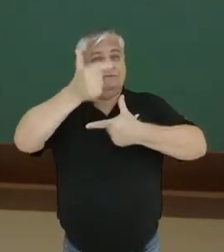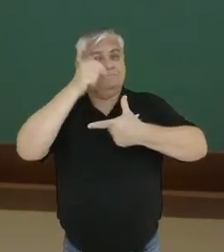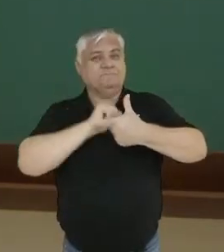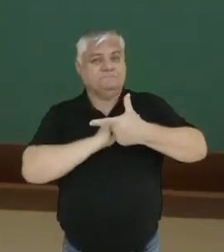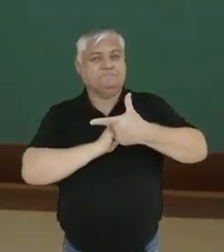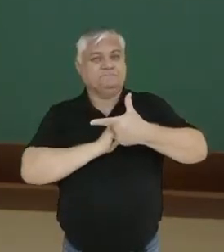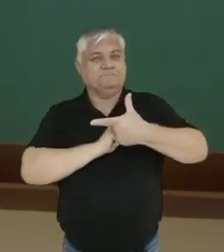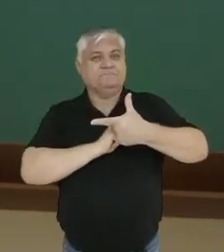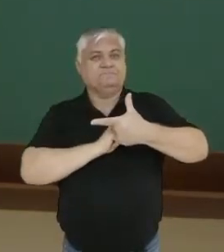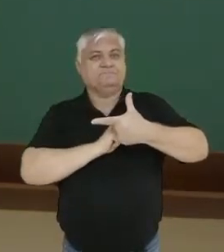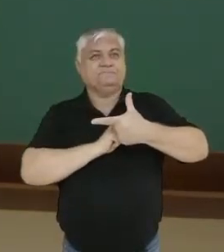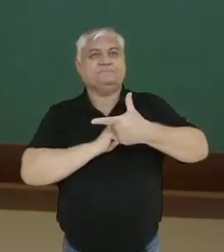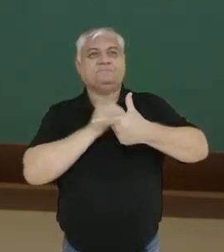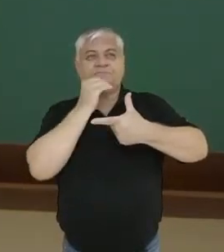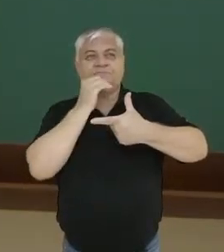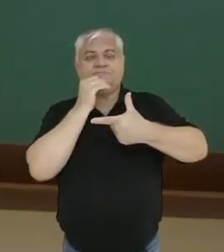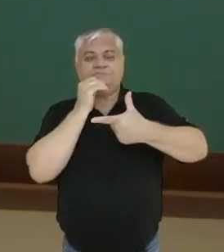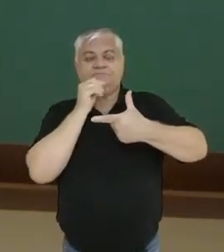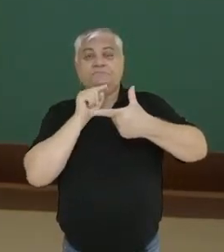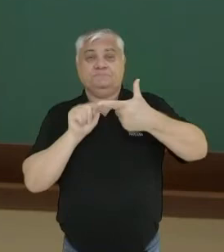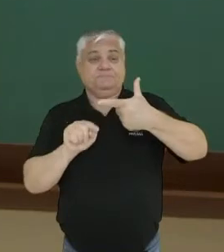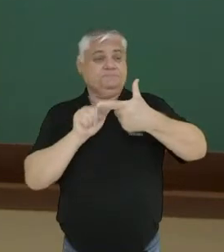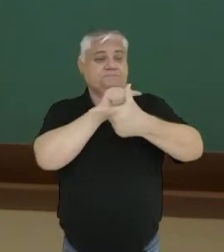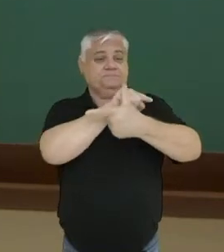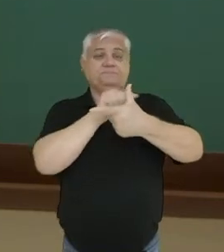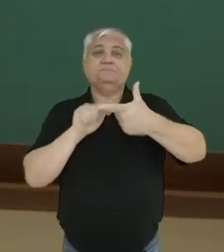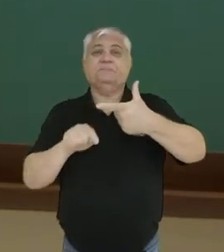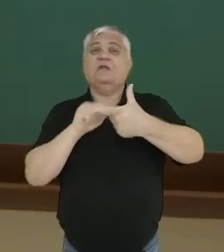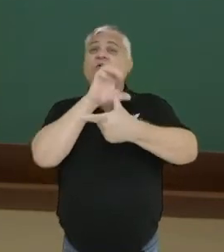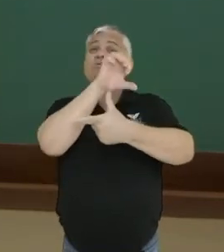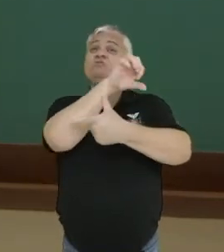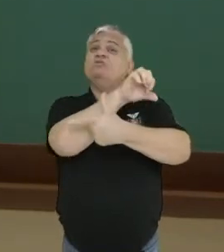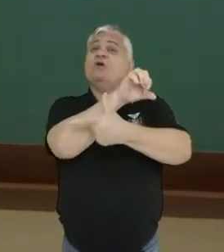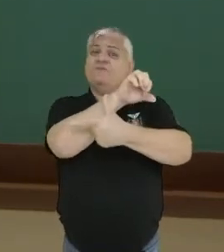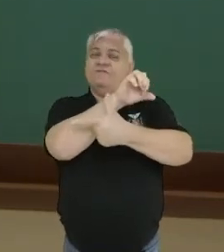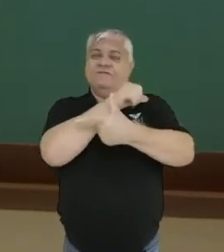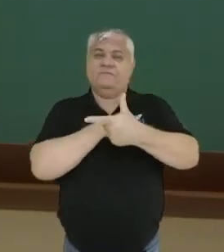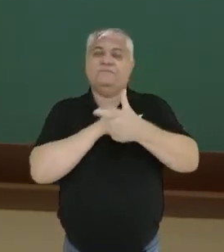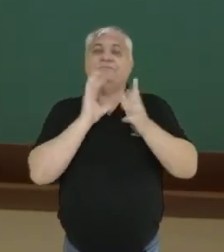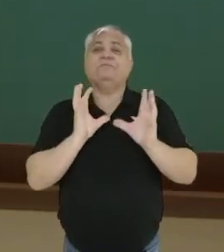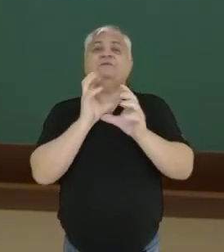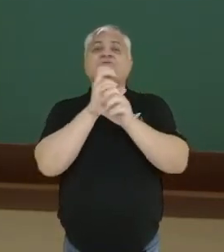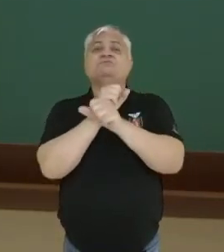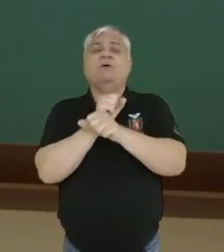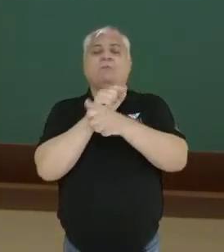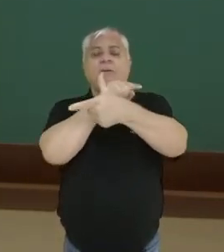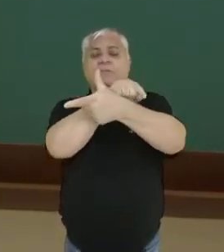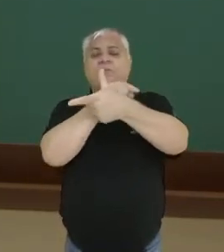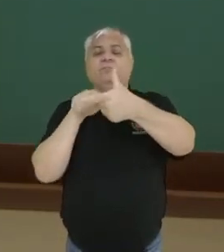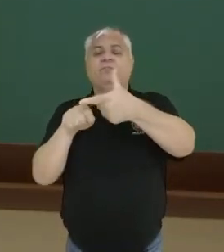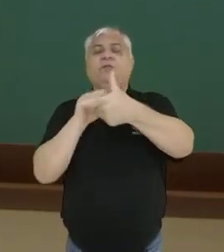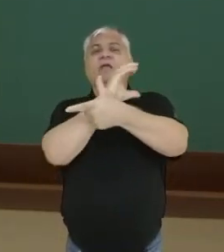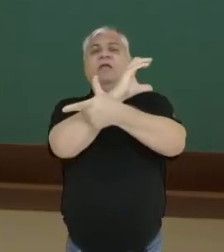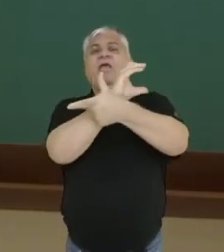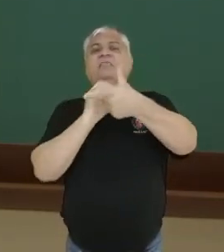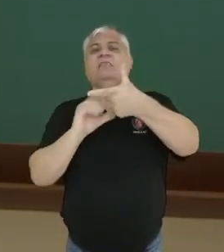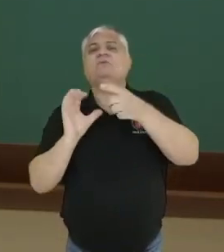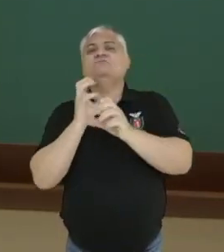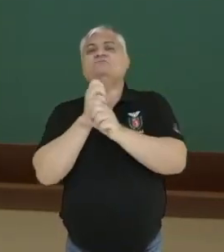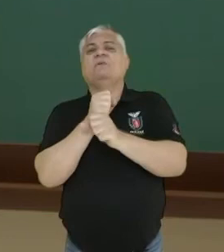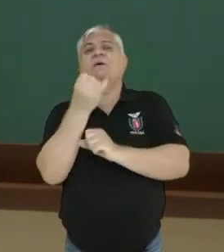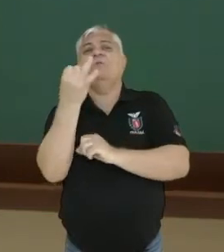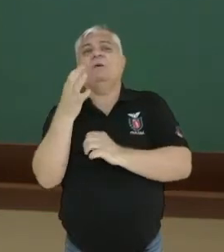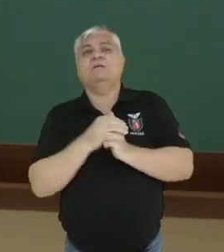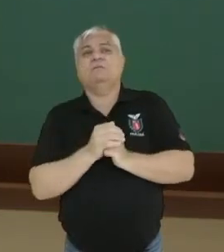12 centímetros e uma das projeções mede 9. E ele está pedindo a soma desses catetos. Então o desenho ele auxilia a gente, é um